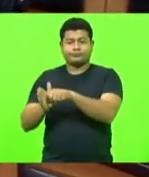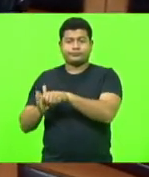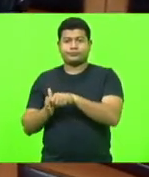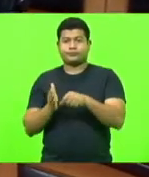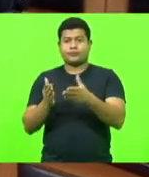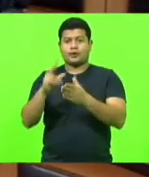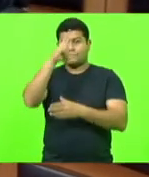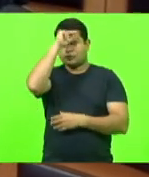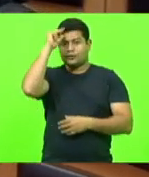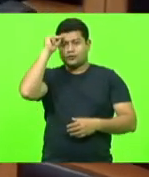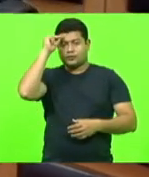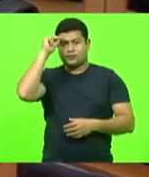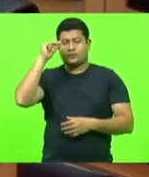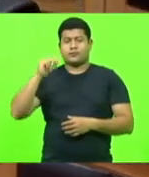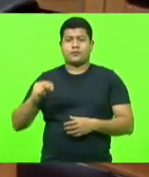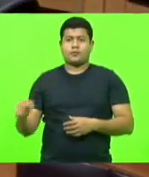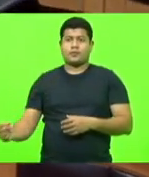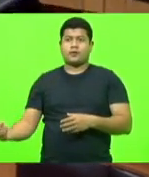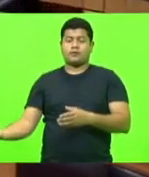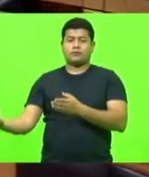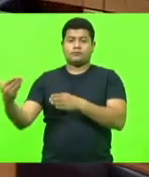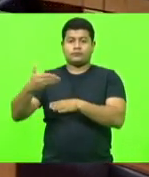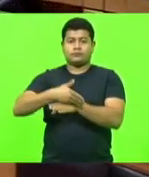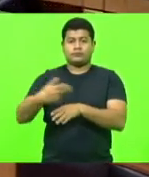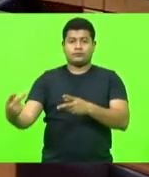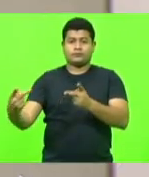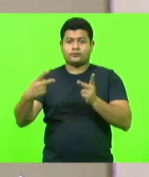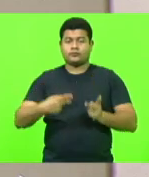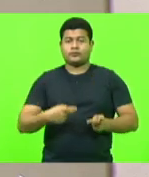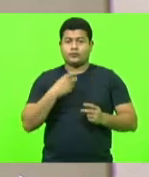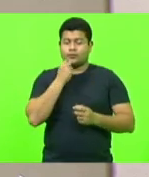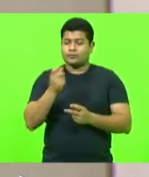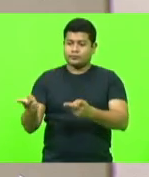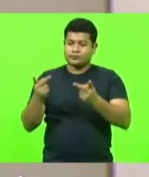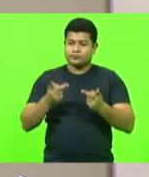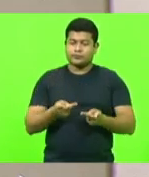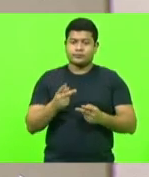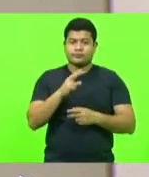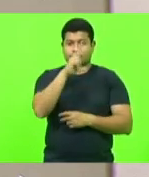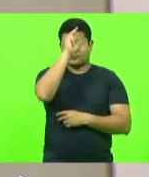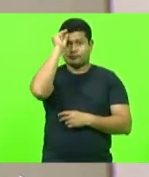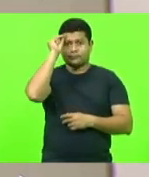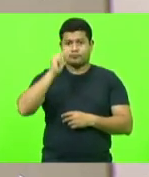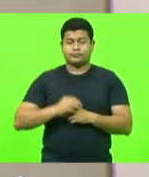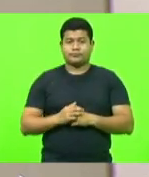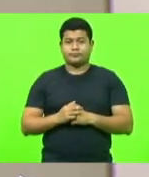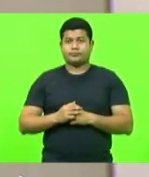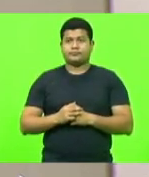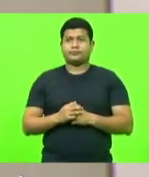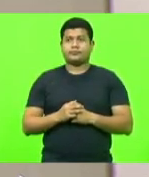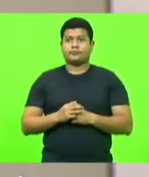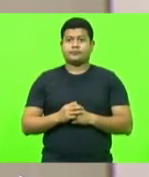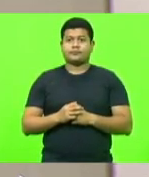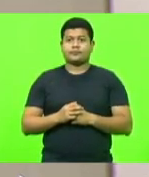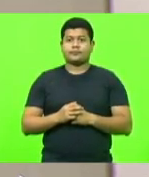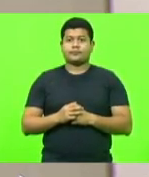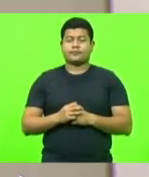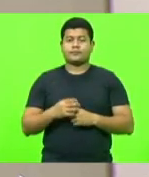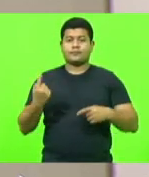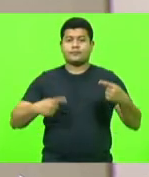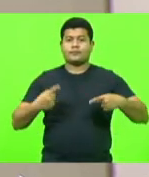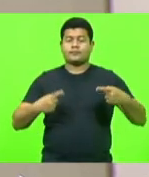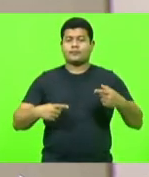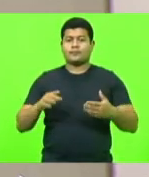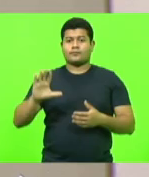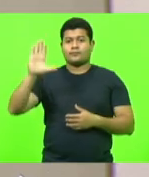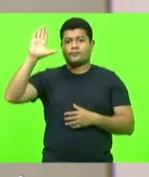no plenário também, lhe dar as boas-vindas. Muito obrigado, senhor presidente. Seja bem-vindo, prefeito. Deputado, presidente.